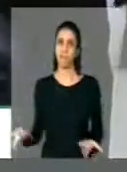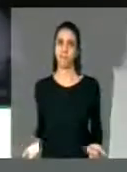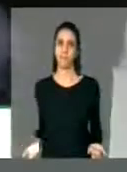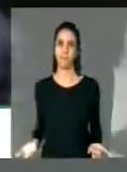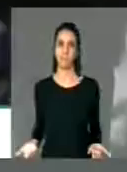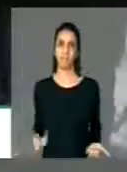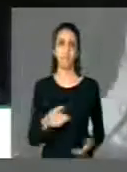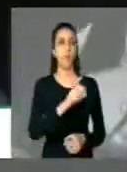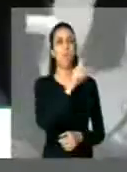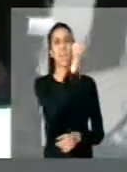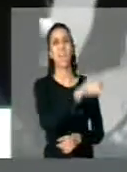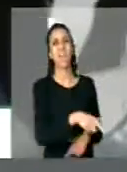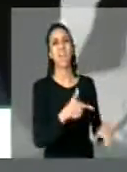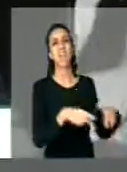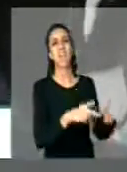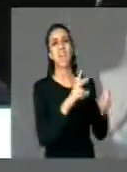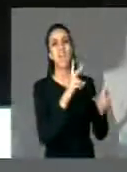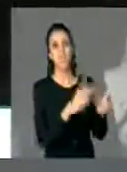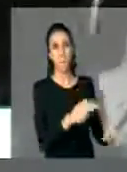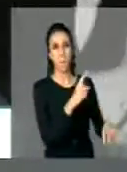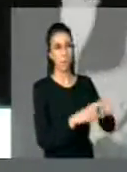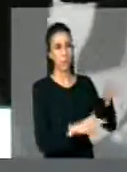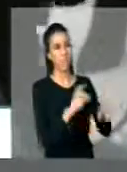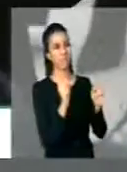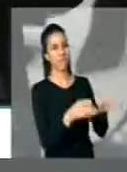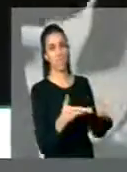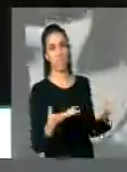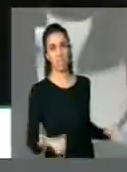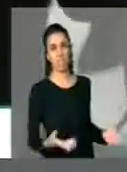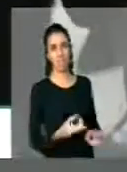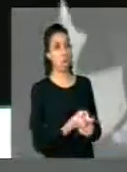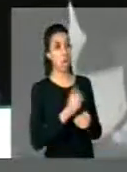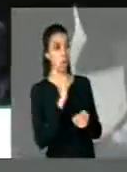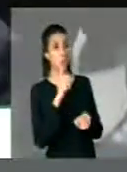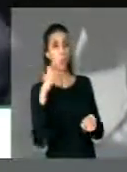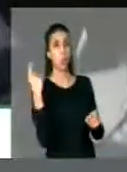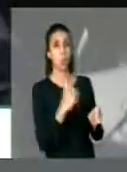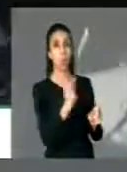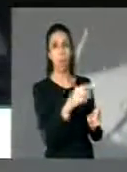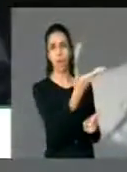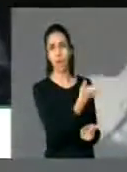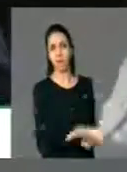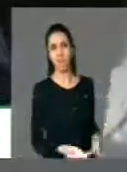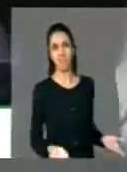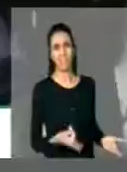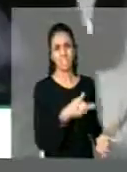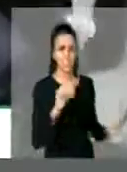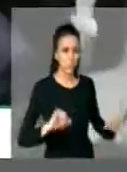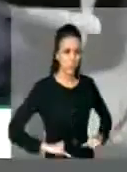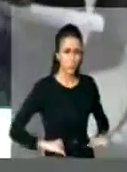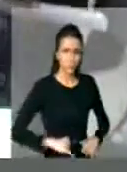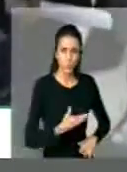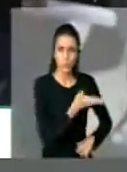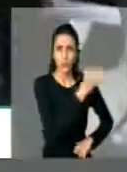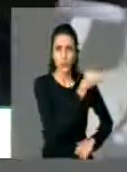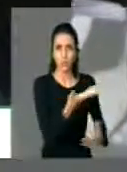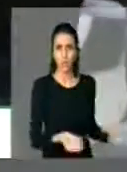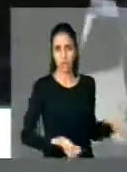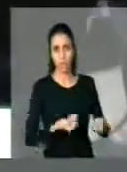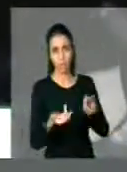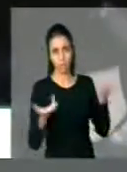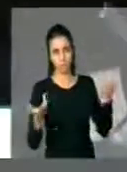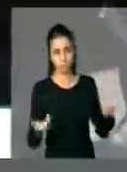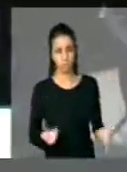idioma tomador bateu o lucro sobre a falta do trabalho do trabalhador brasileiro que já anda tão sacrificado neste